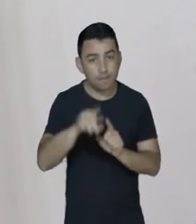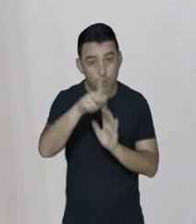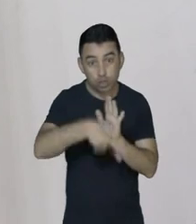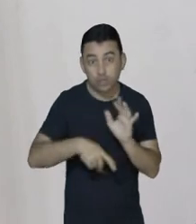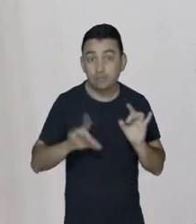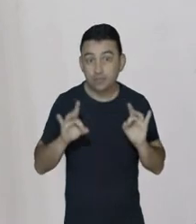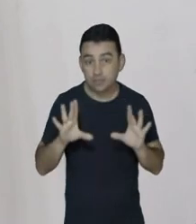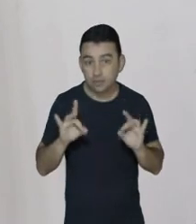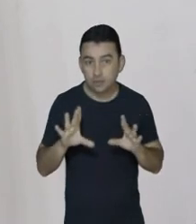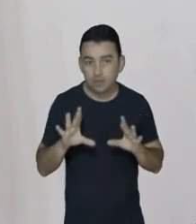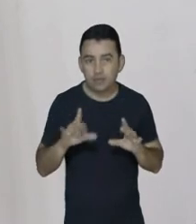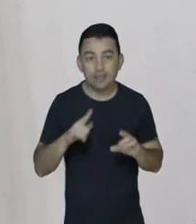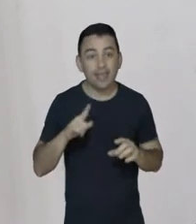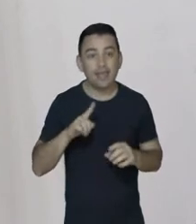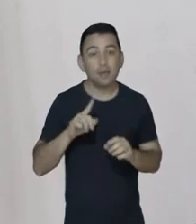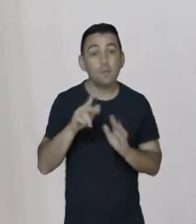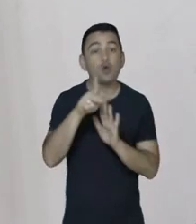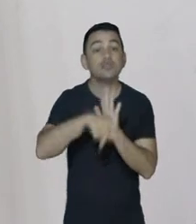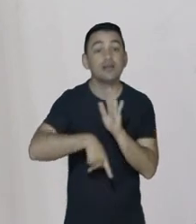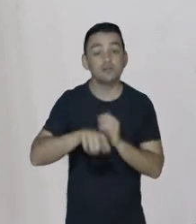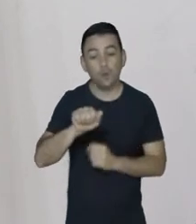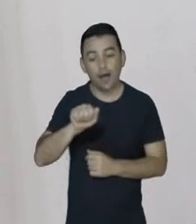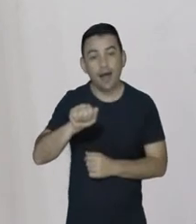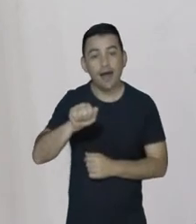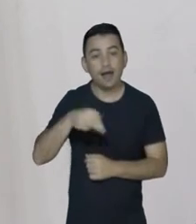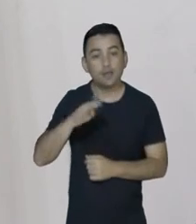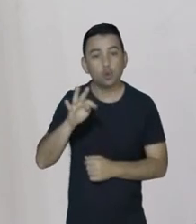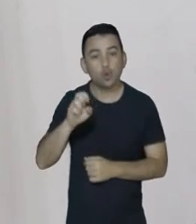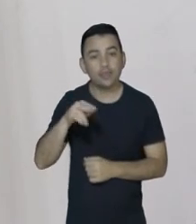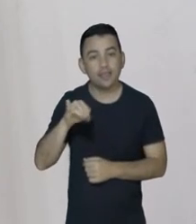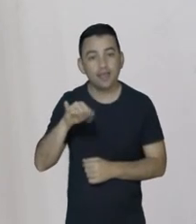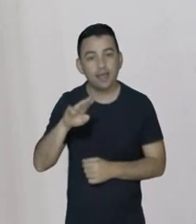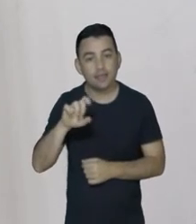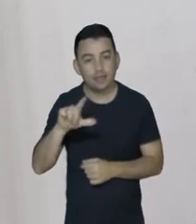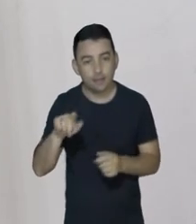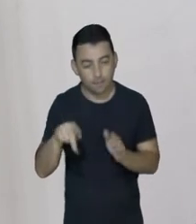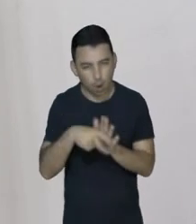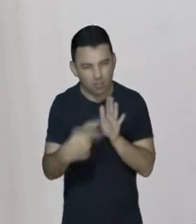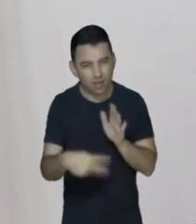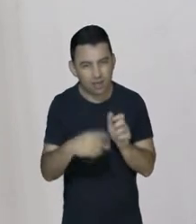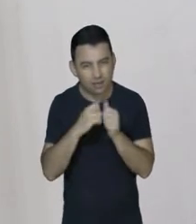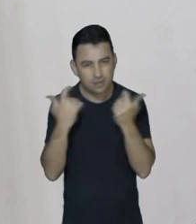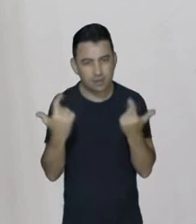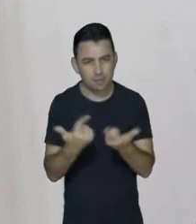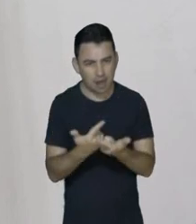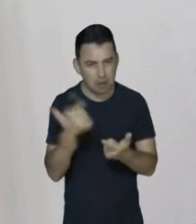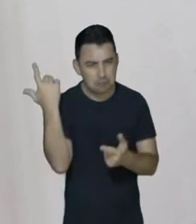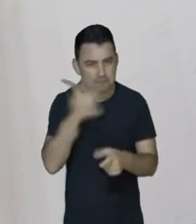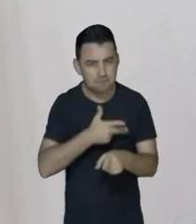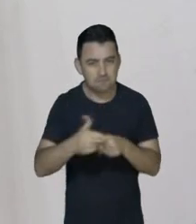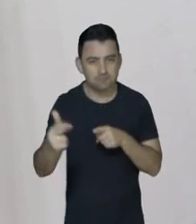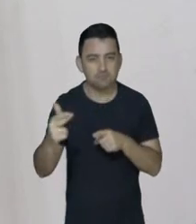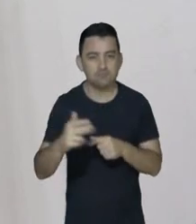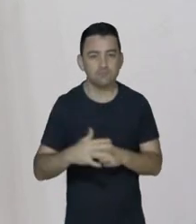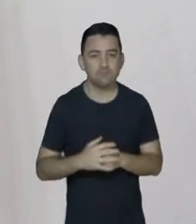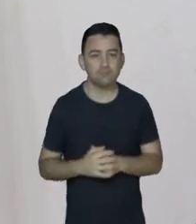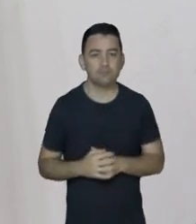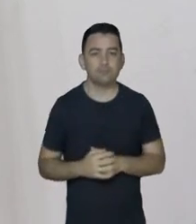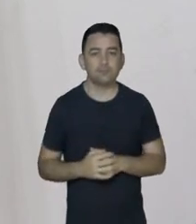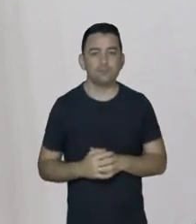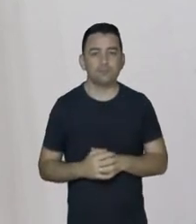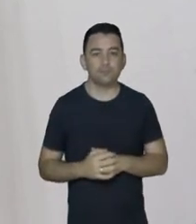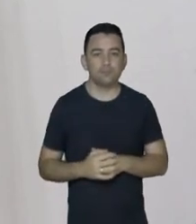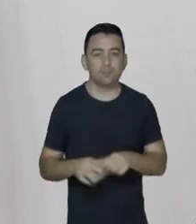o projeto Antonieta de Barros da Assembleia Legislativa do Estado de Santa Catarina se sagrou vencedor. A